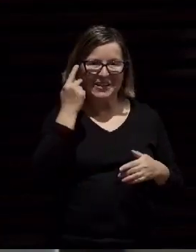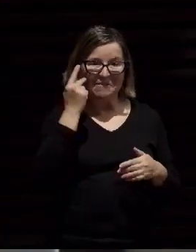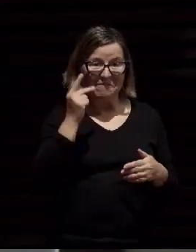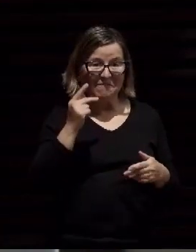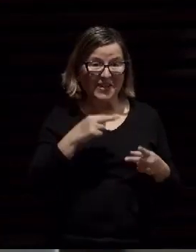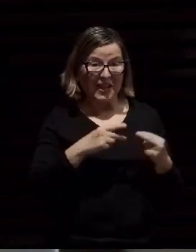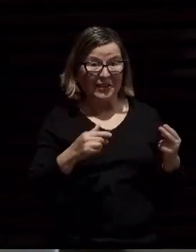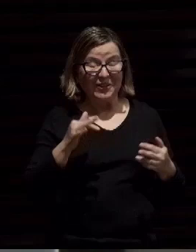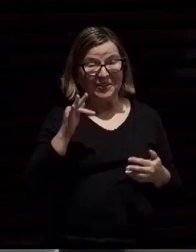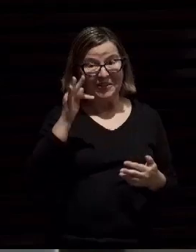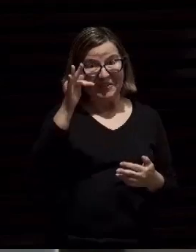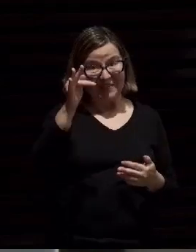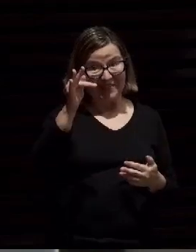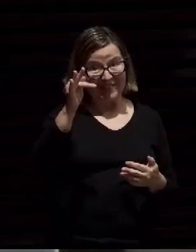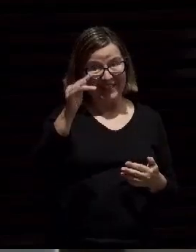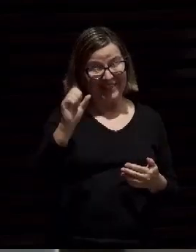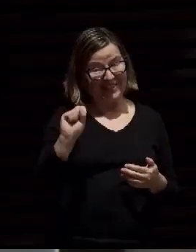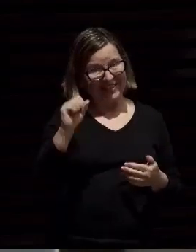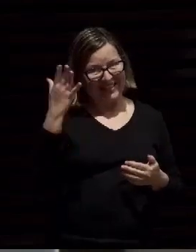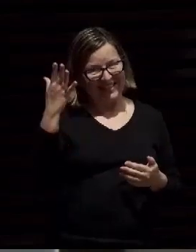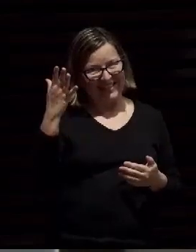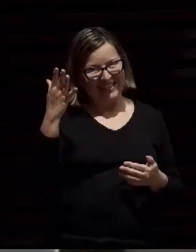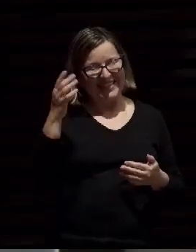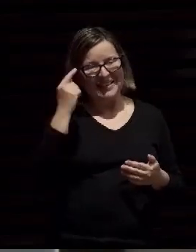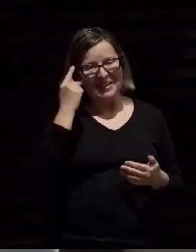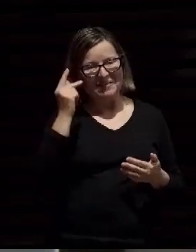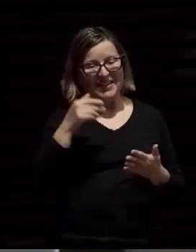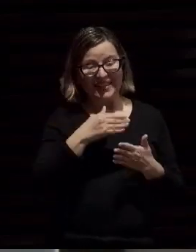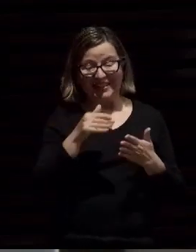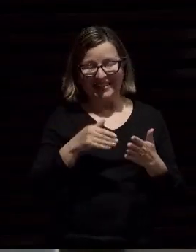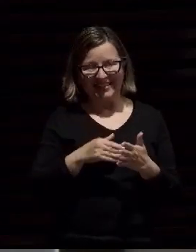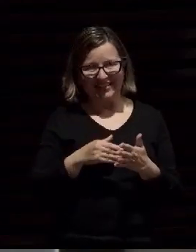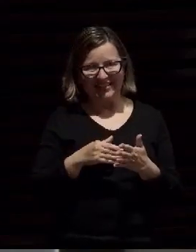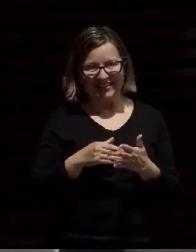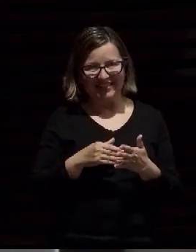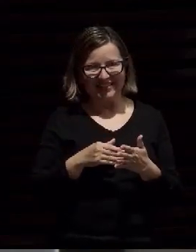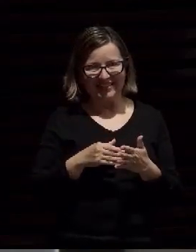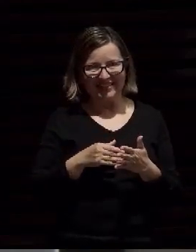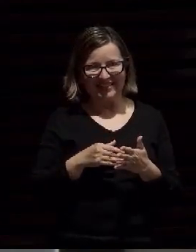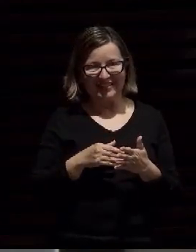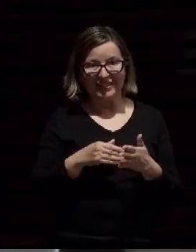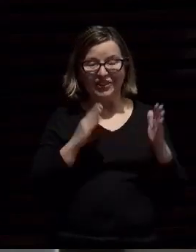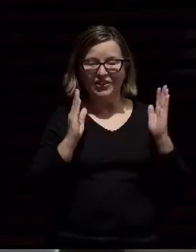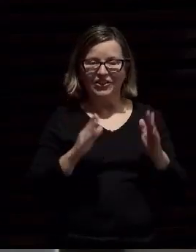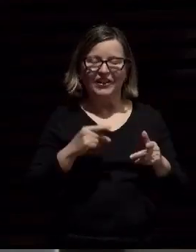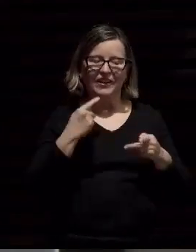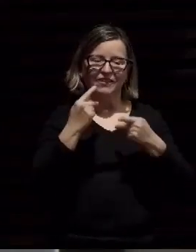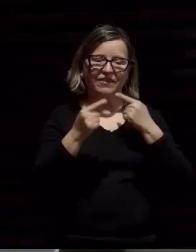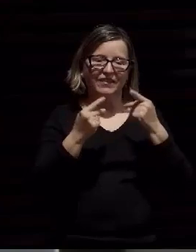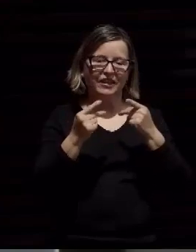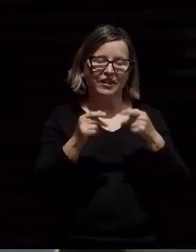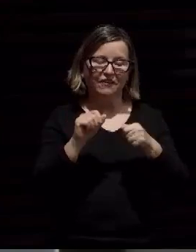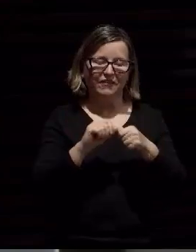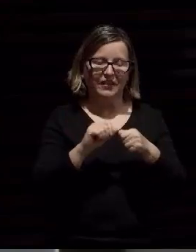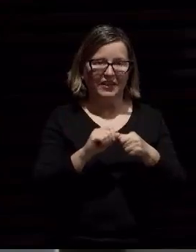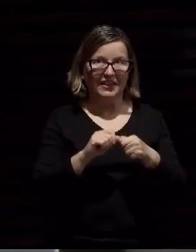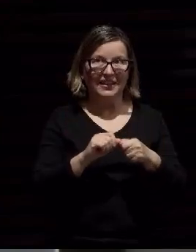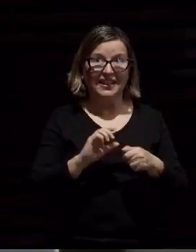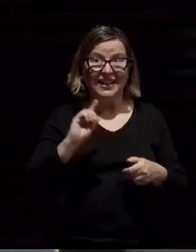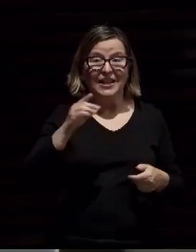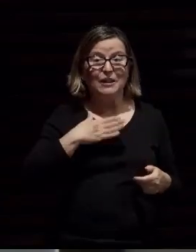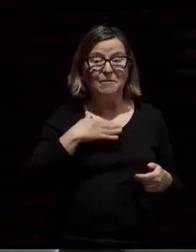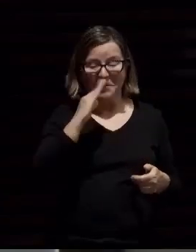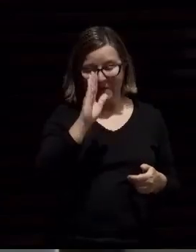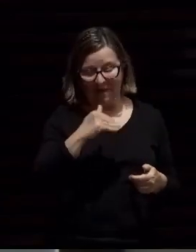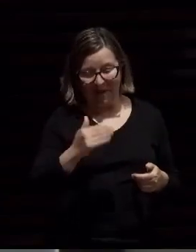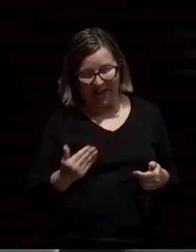acontecer e para tudo o que tinha dito e feito. Ele me honrará,